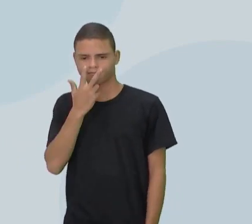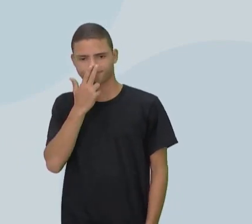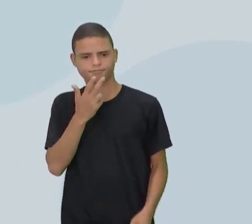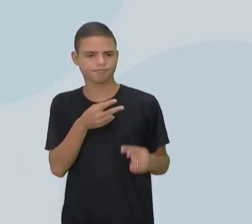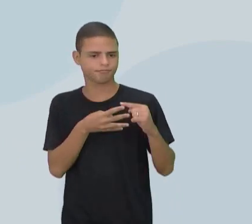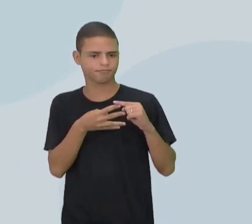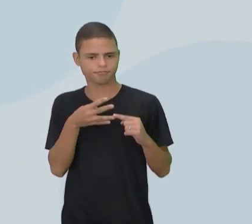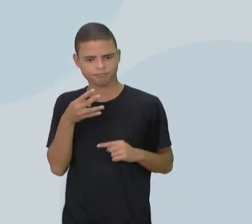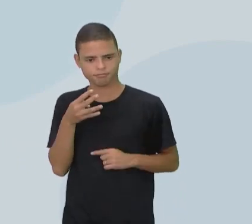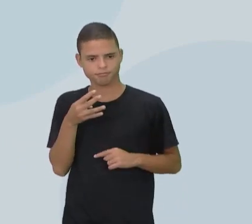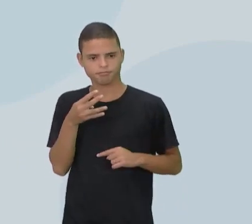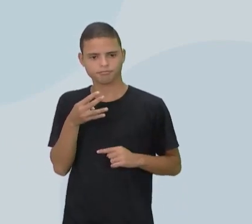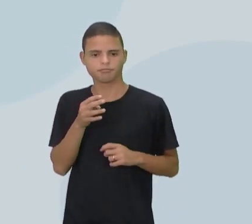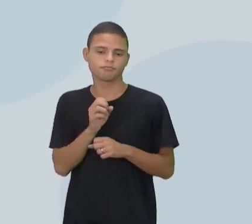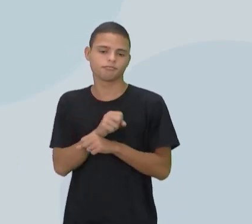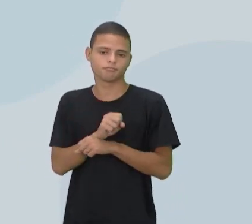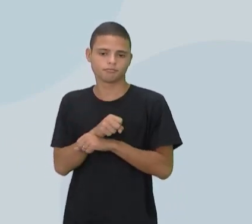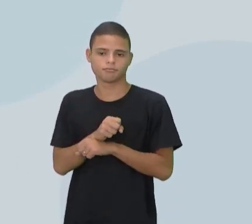É isso? 4. Quais são?